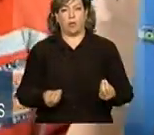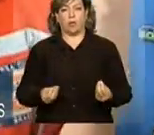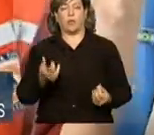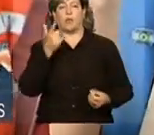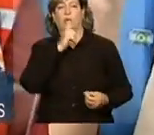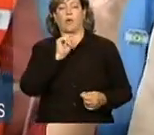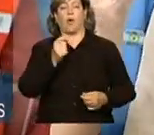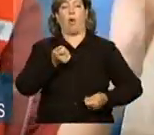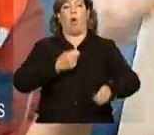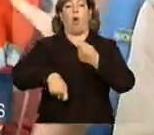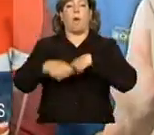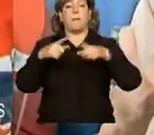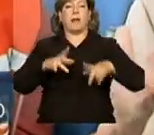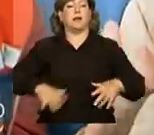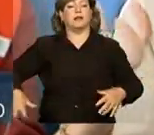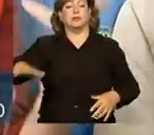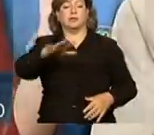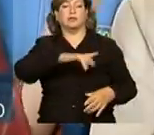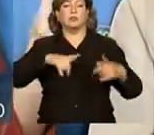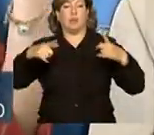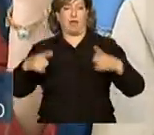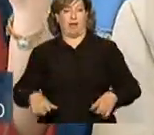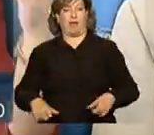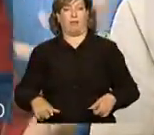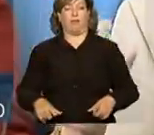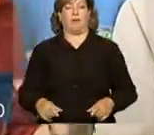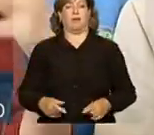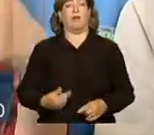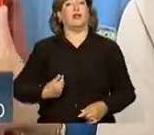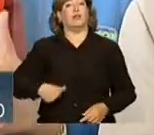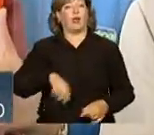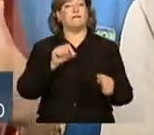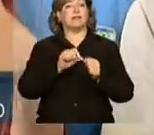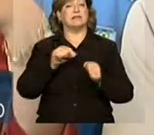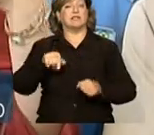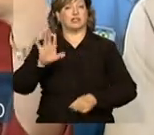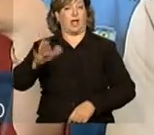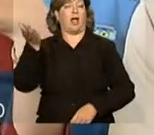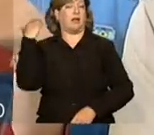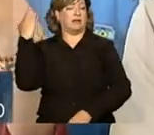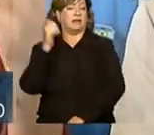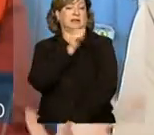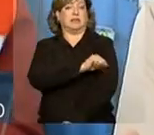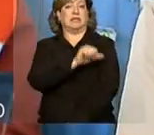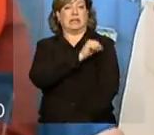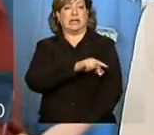do comércio local, das atividades locais. Nós fizemos isso